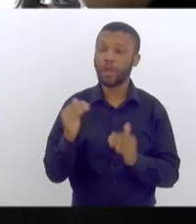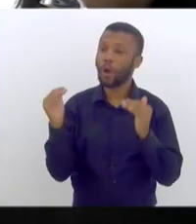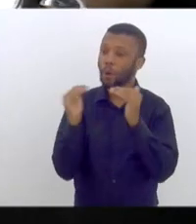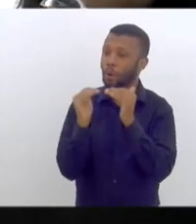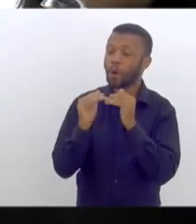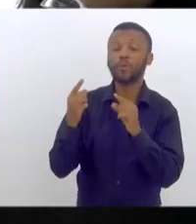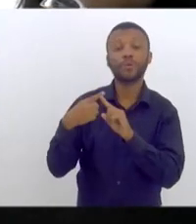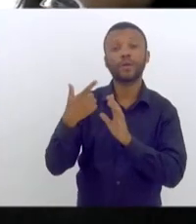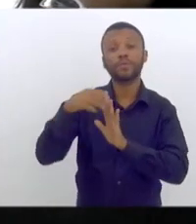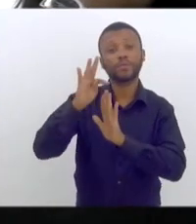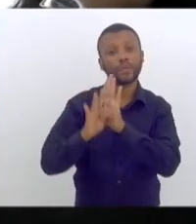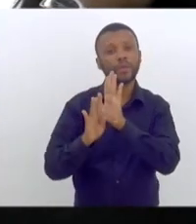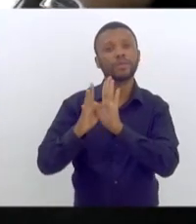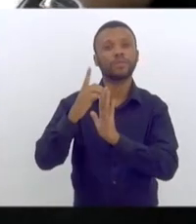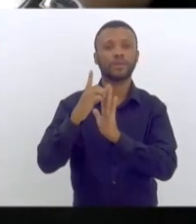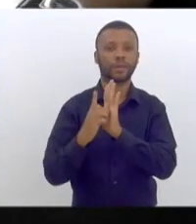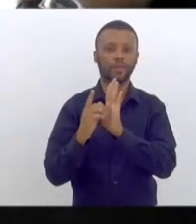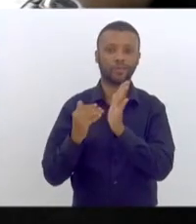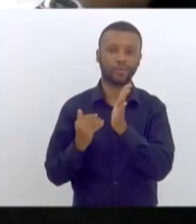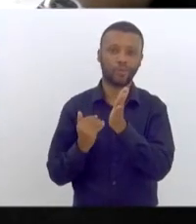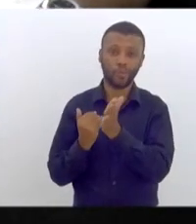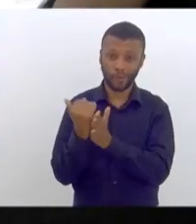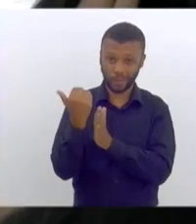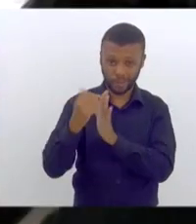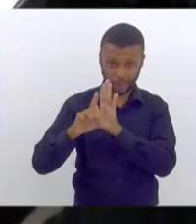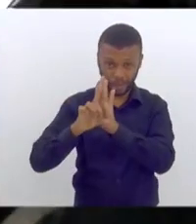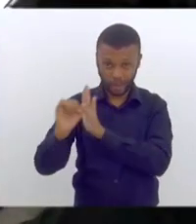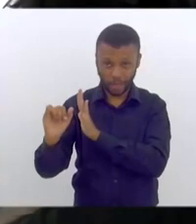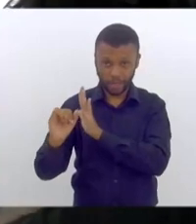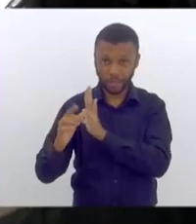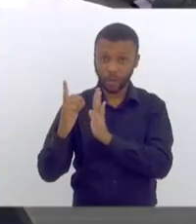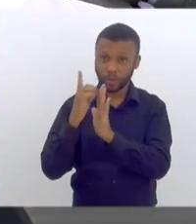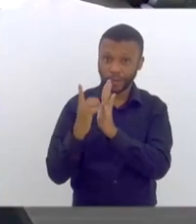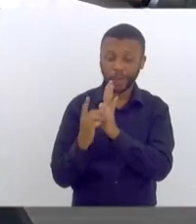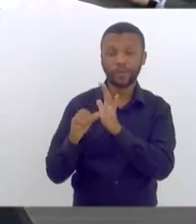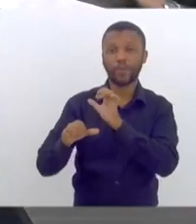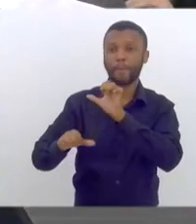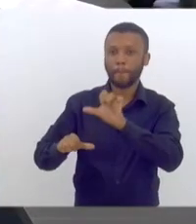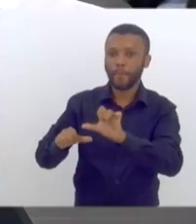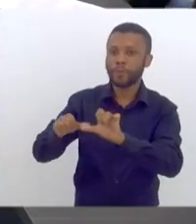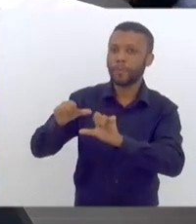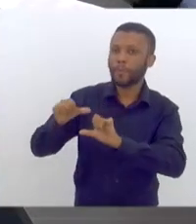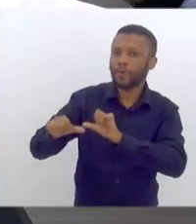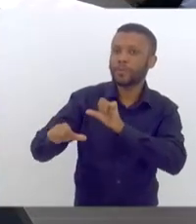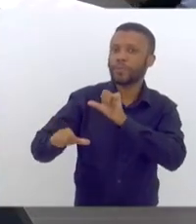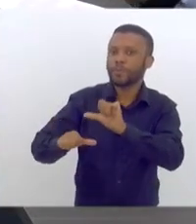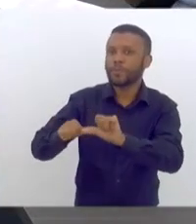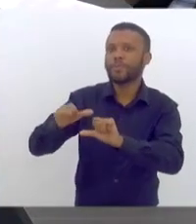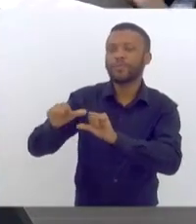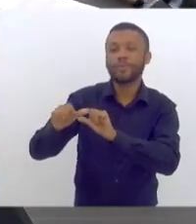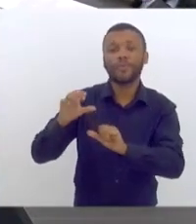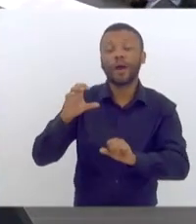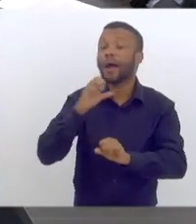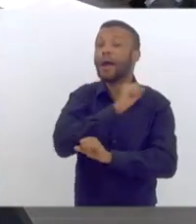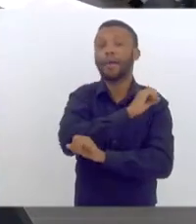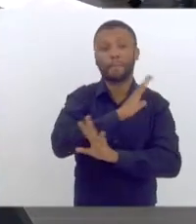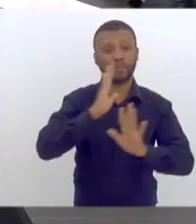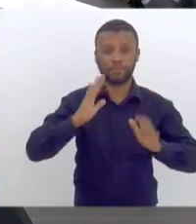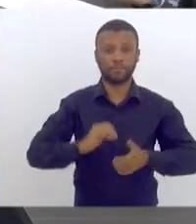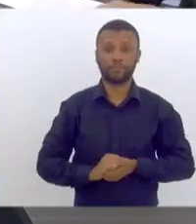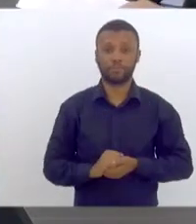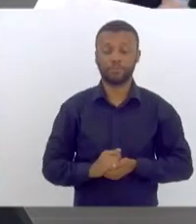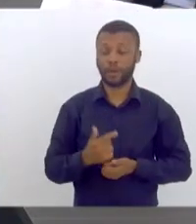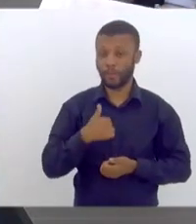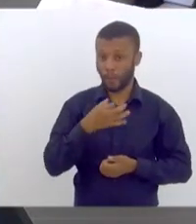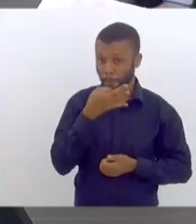porque o texto do Decreto quando eu entrei lá decreto muda cada 15 minutos a minha